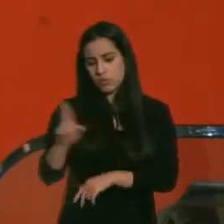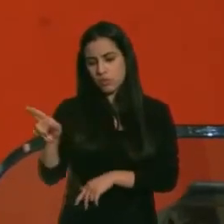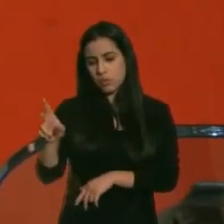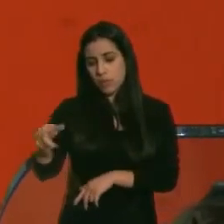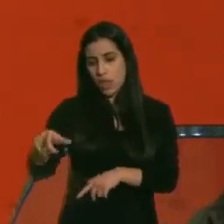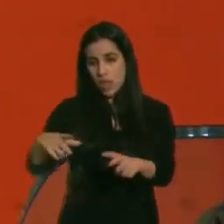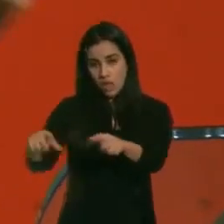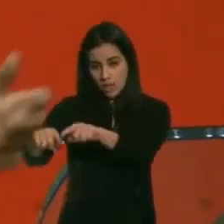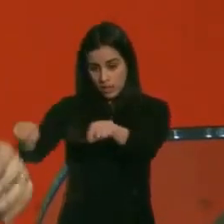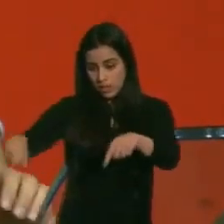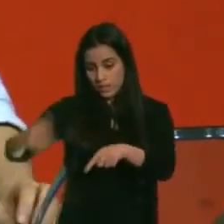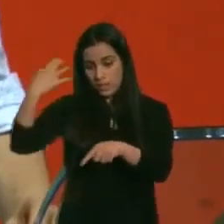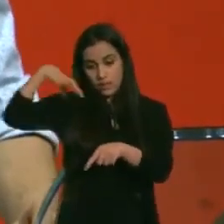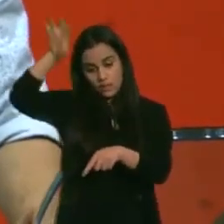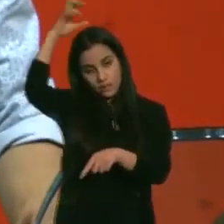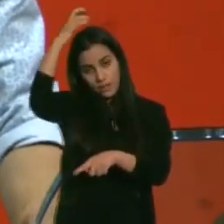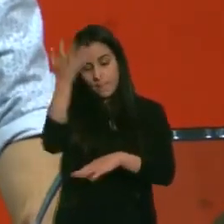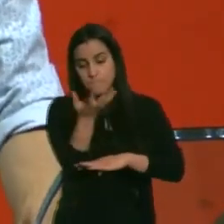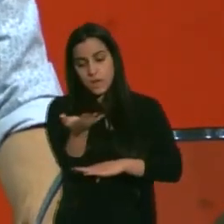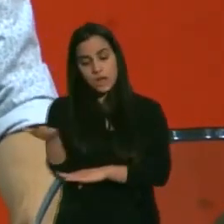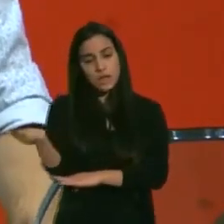Ali aquele príncipe vira mendigo.